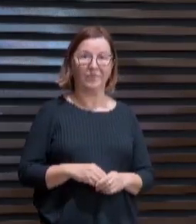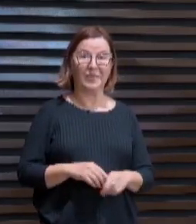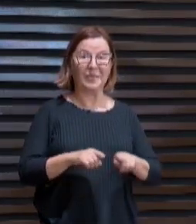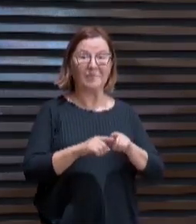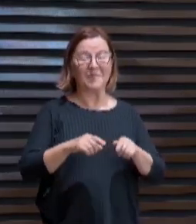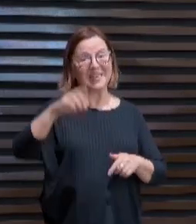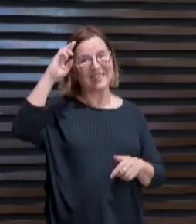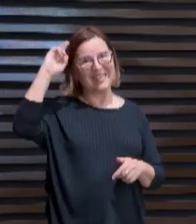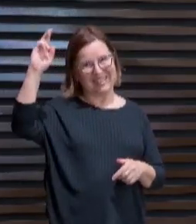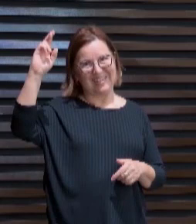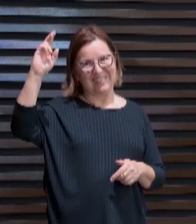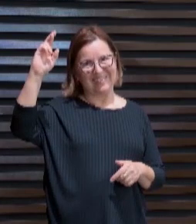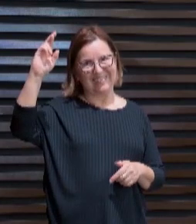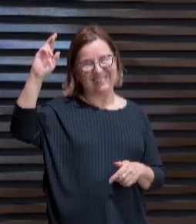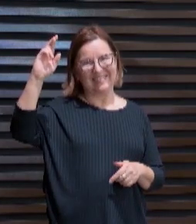Quírios, não é?